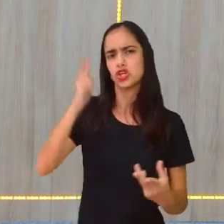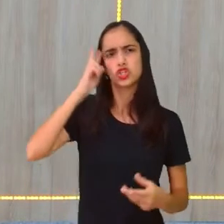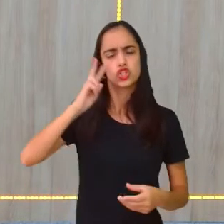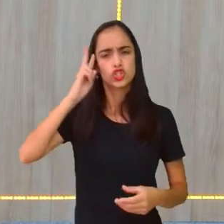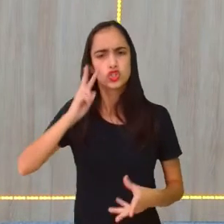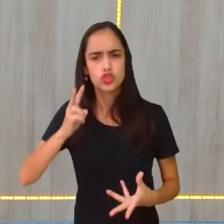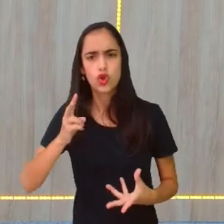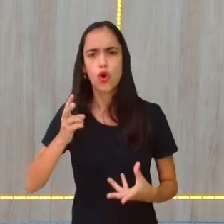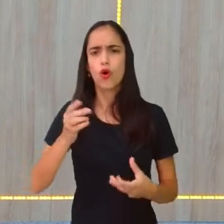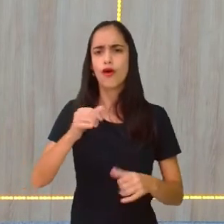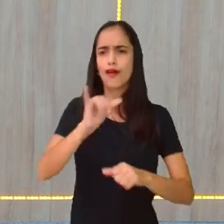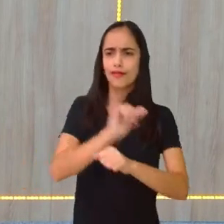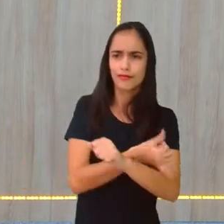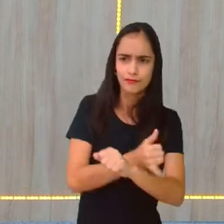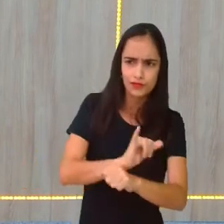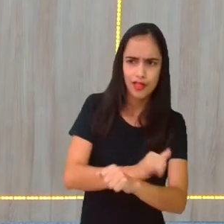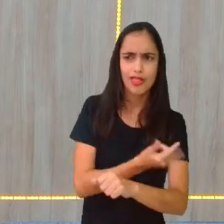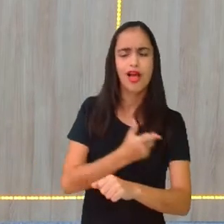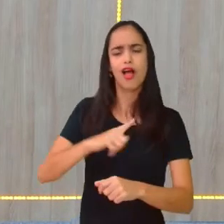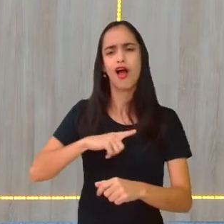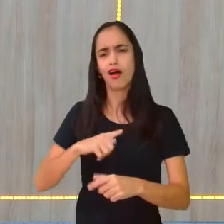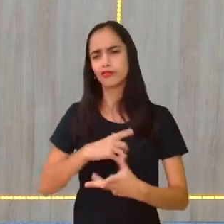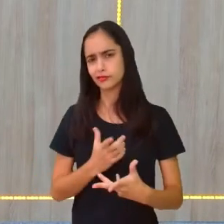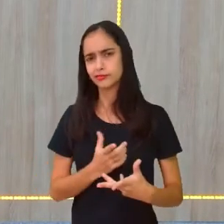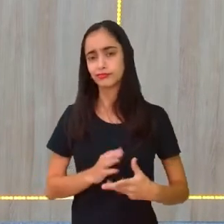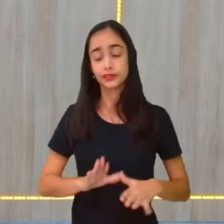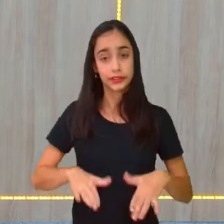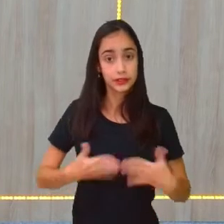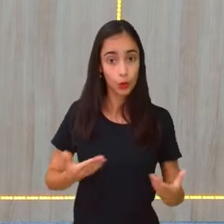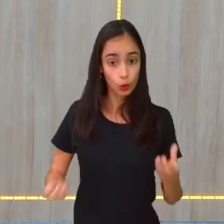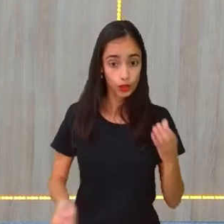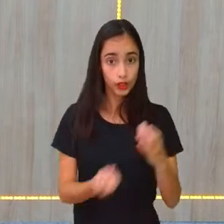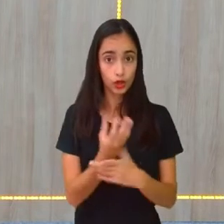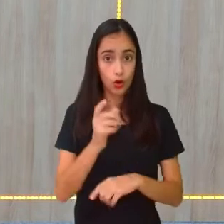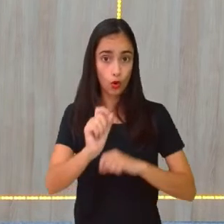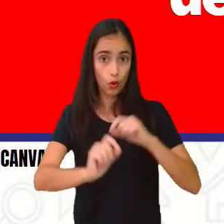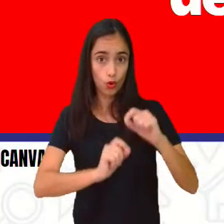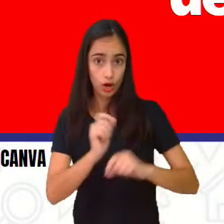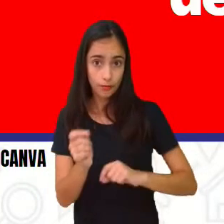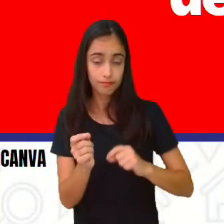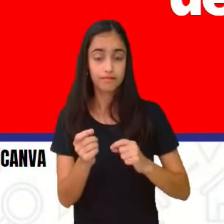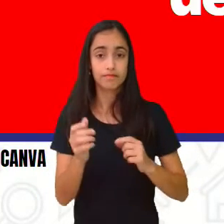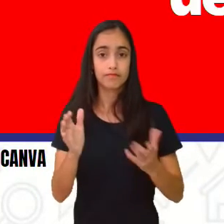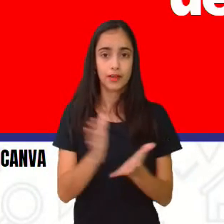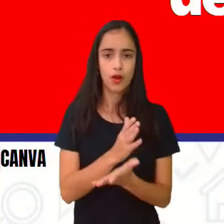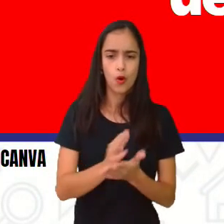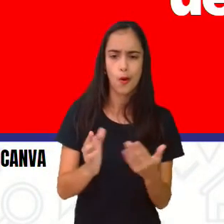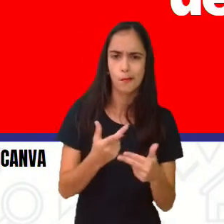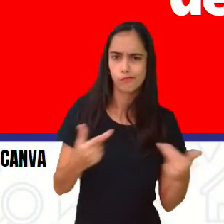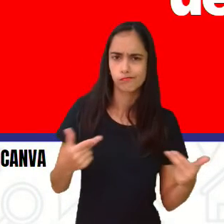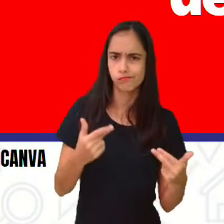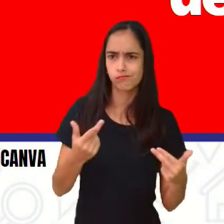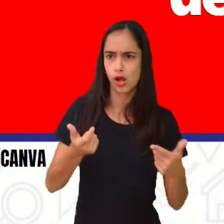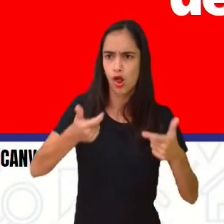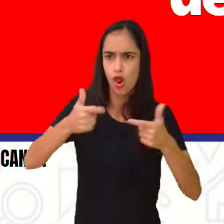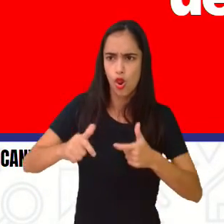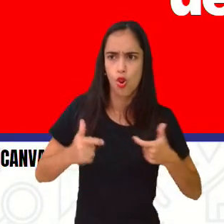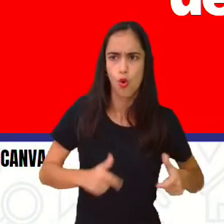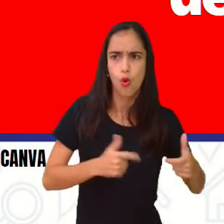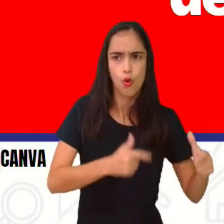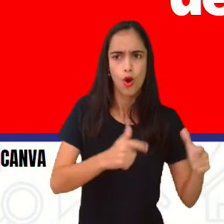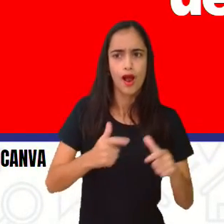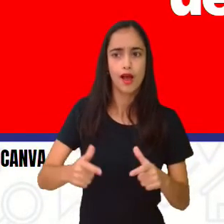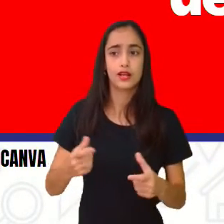e estratégia. E esse camarada criou um tribunal popular composto aí, ó, por